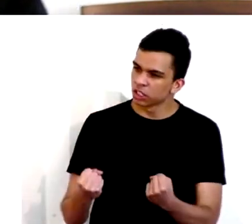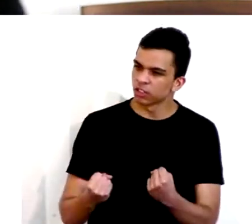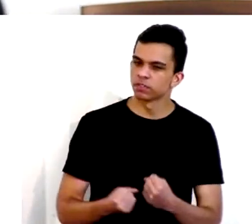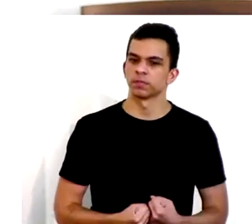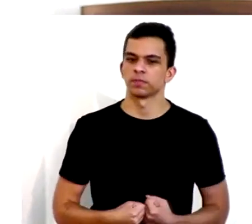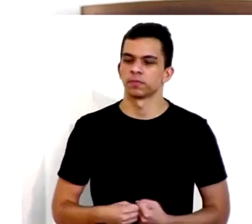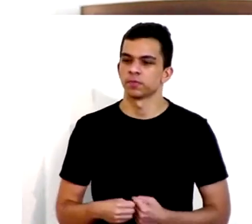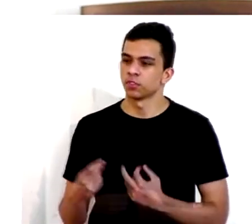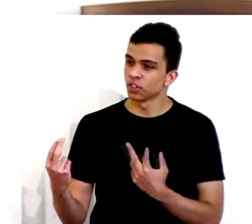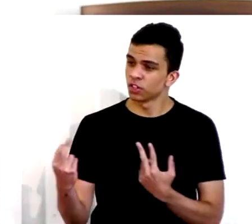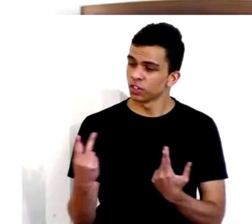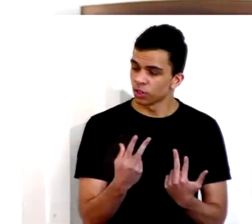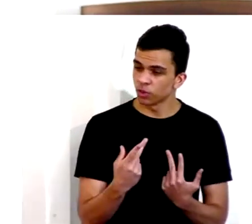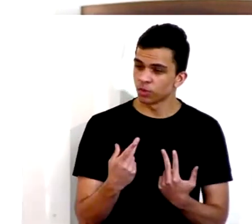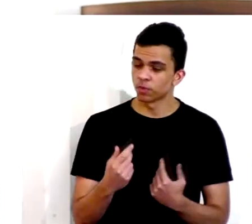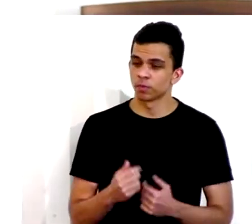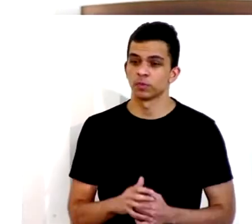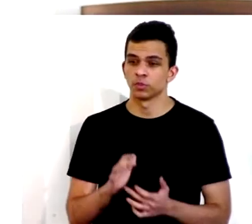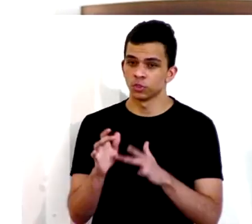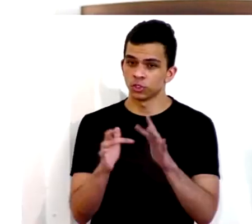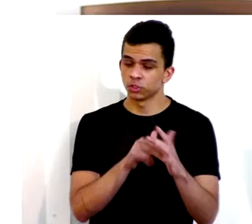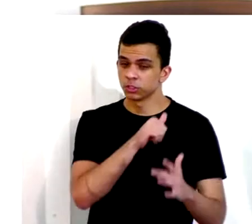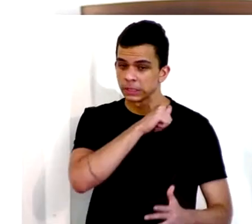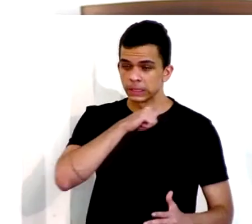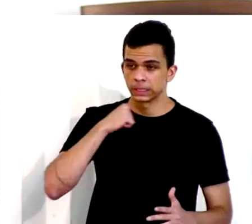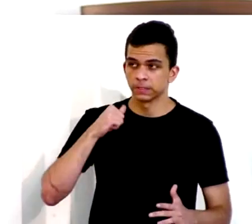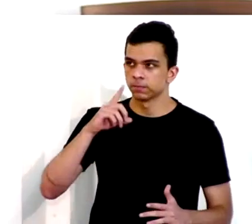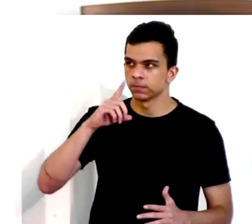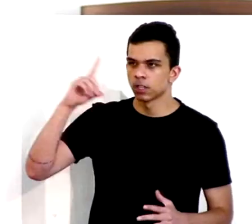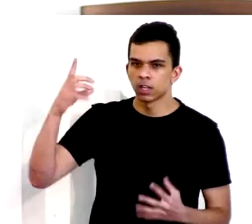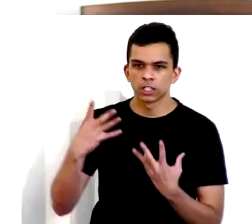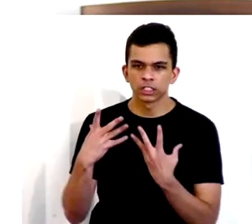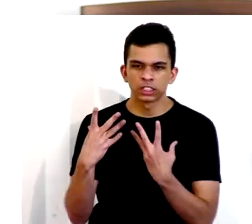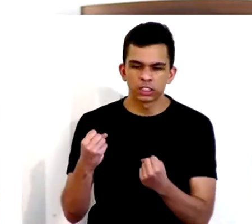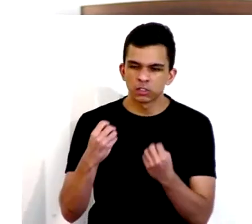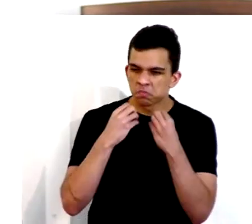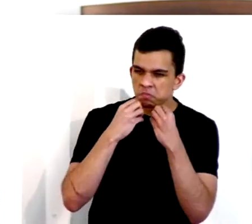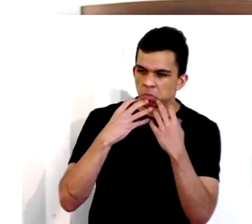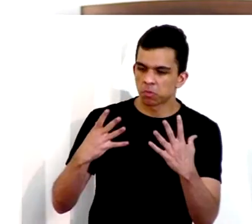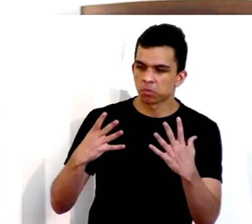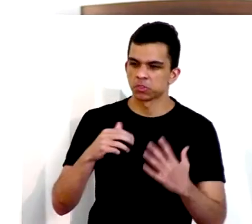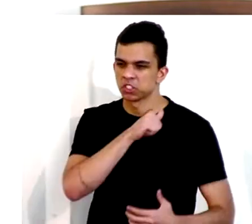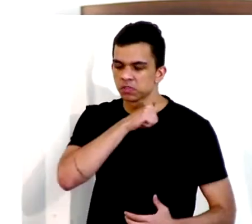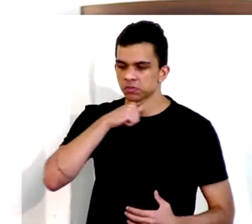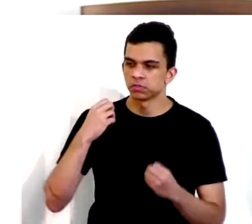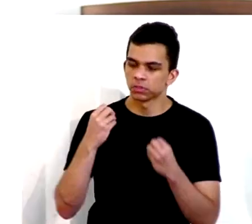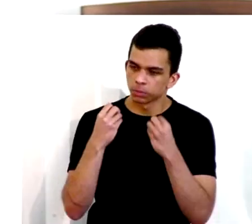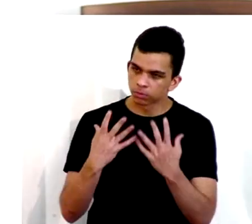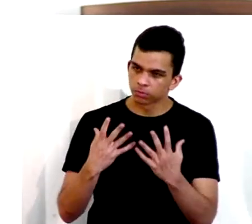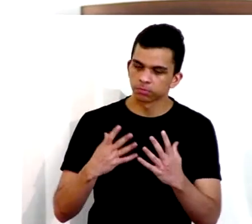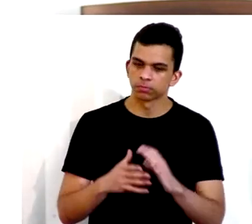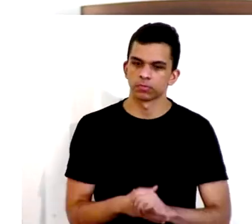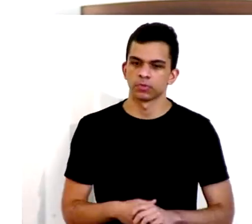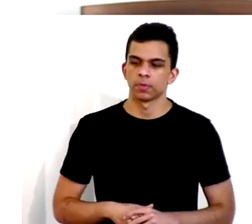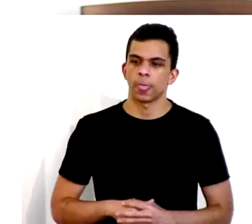suave. É aroma suave. Essa oferta e sacrifício